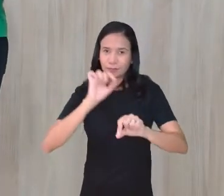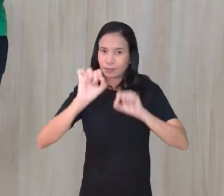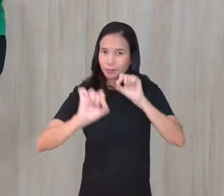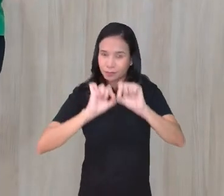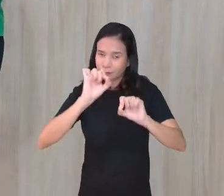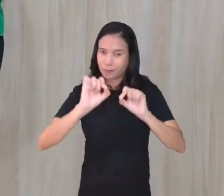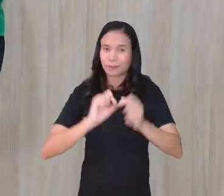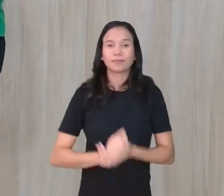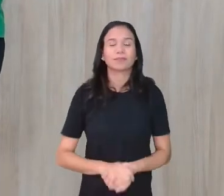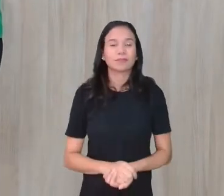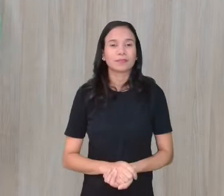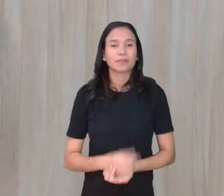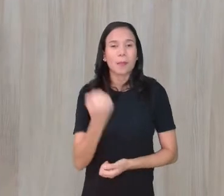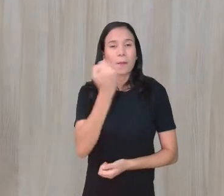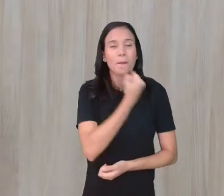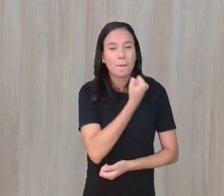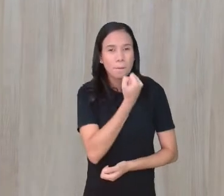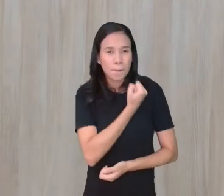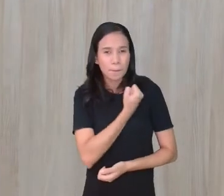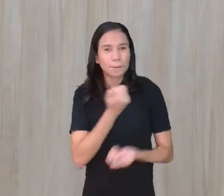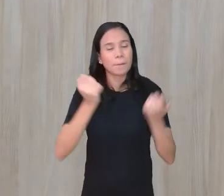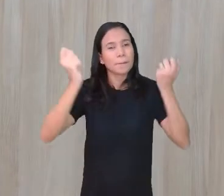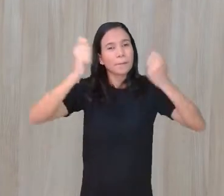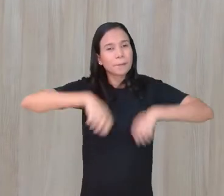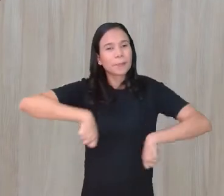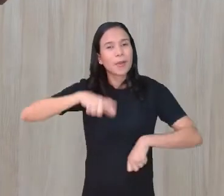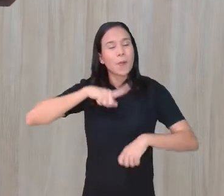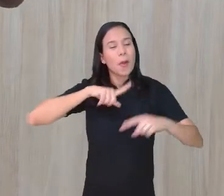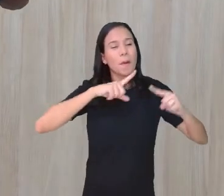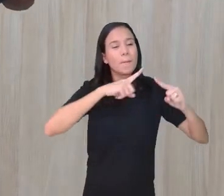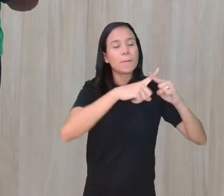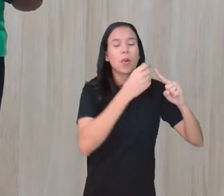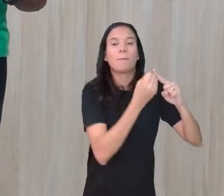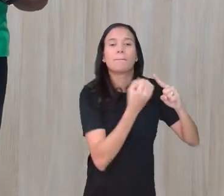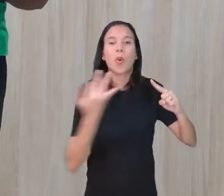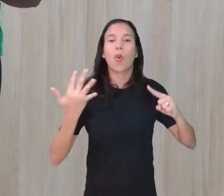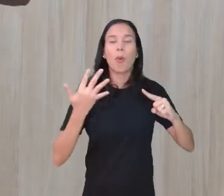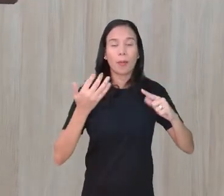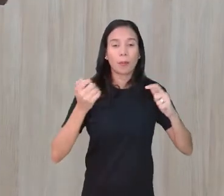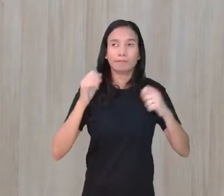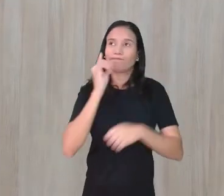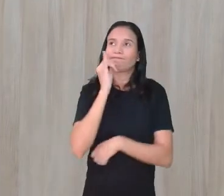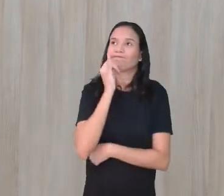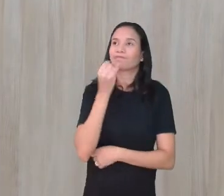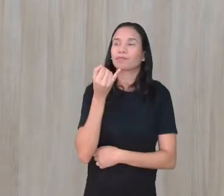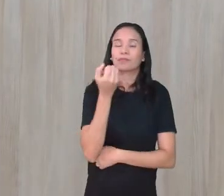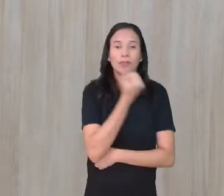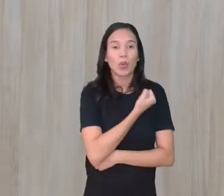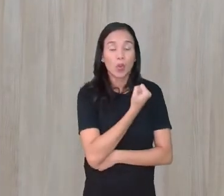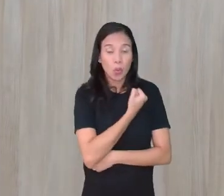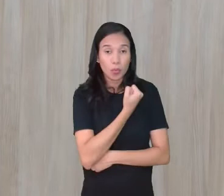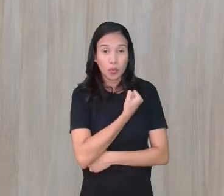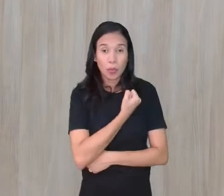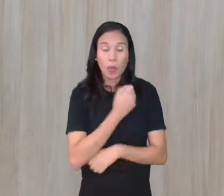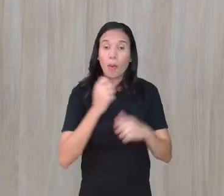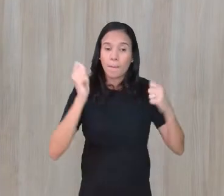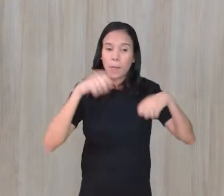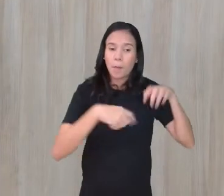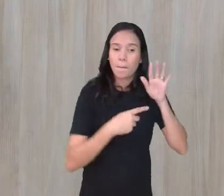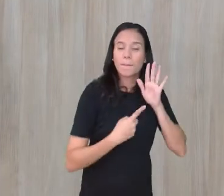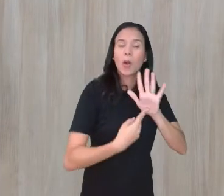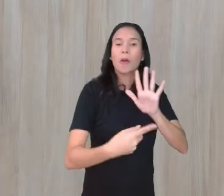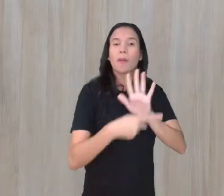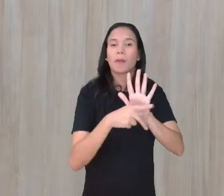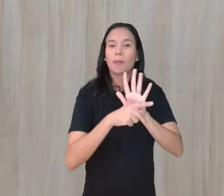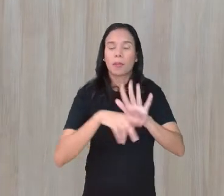É que um número, ele pode ser múltiplo, tá? Ou seja, um número, ele pode aparecer